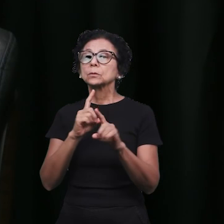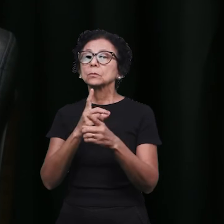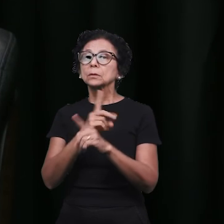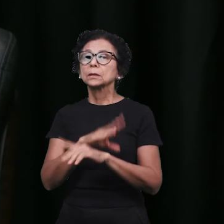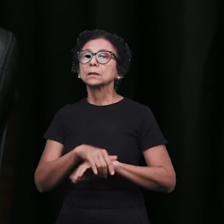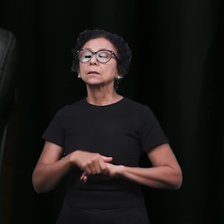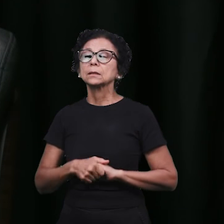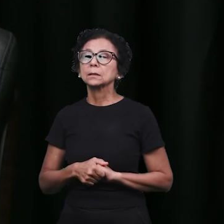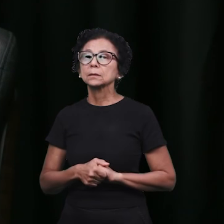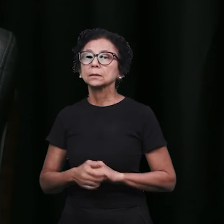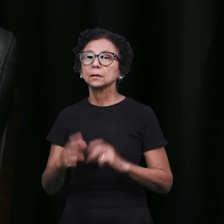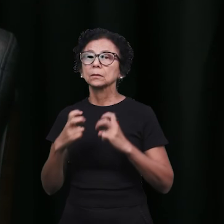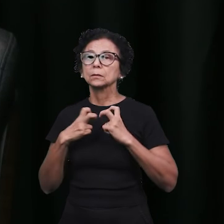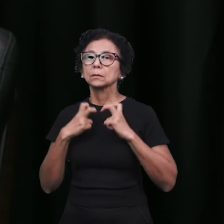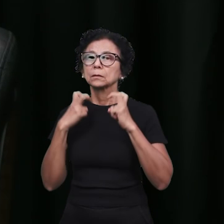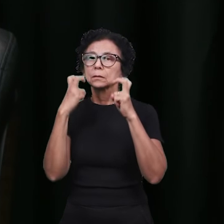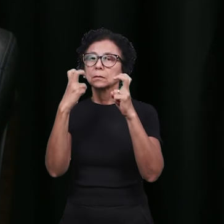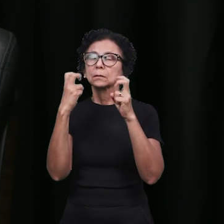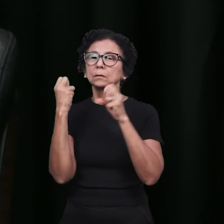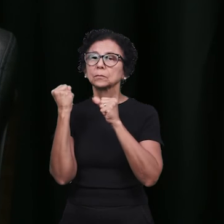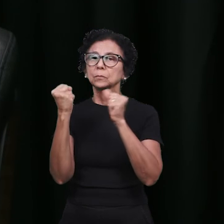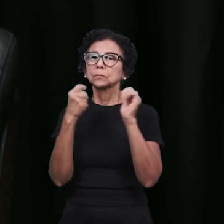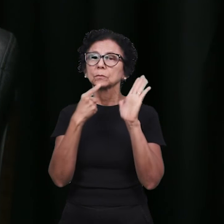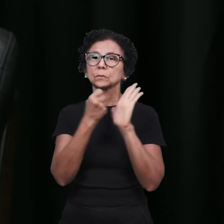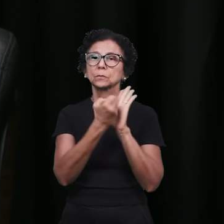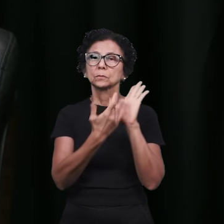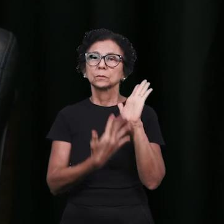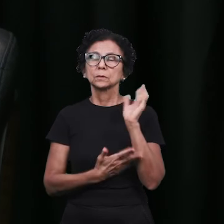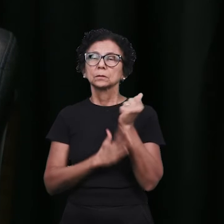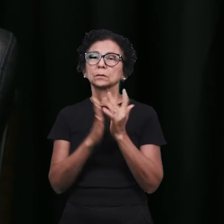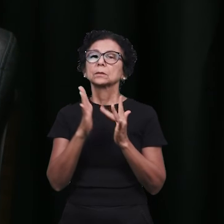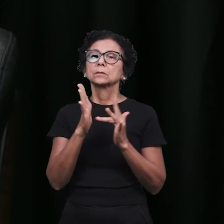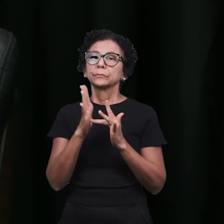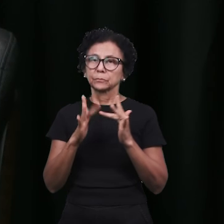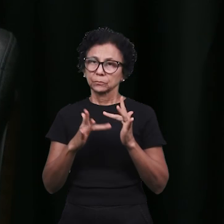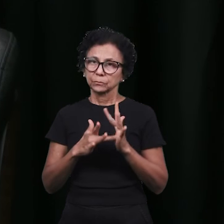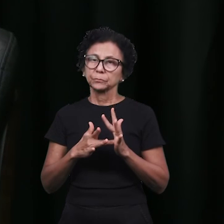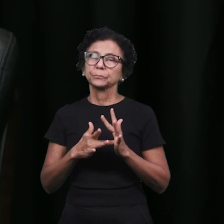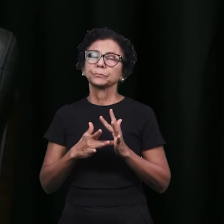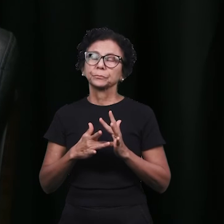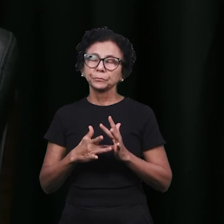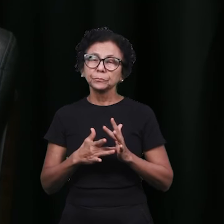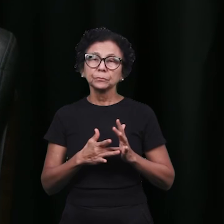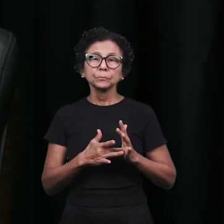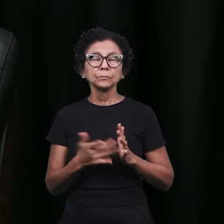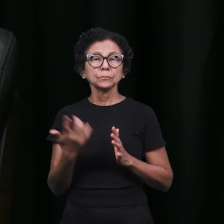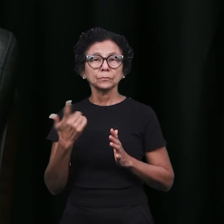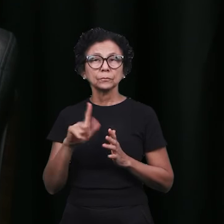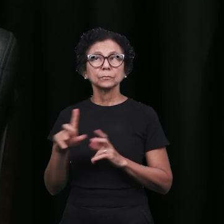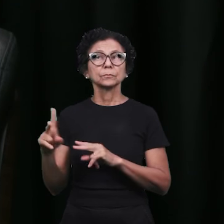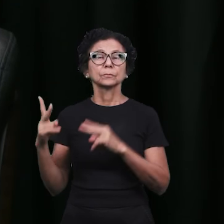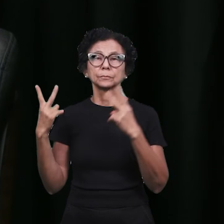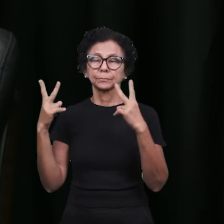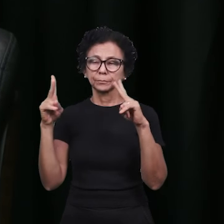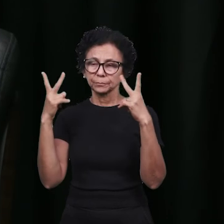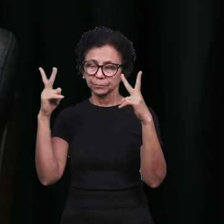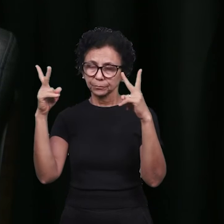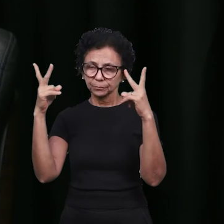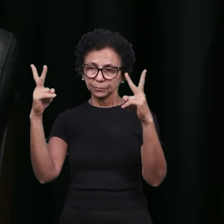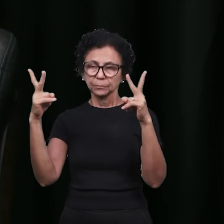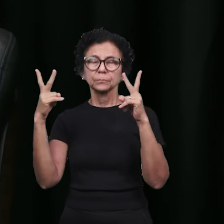obra, que é o clamor pelo poder do sangue de Jesus, não é isso? é isso mesmo. A nossa vitória está